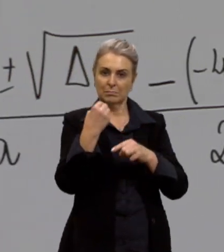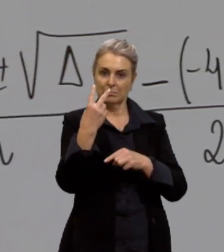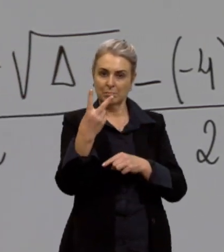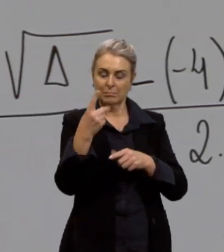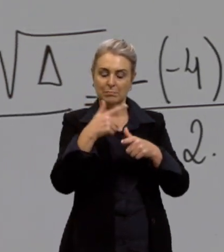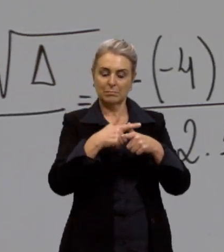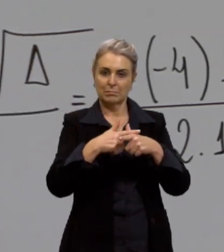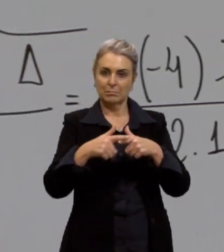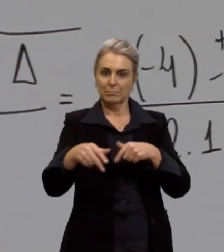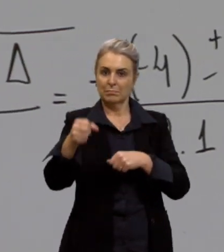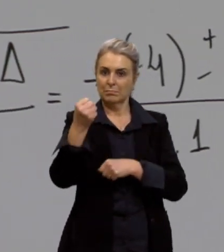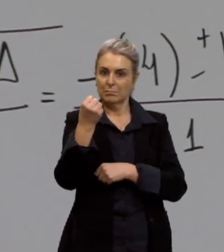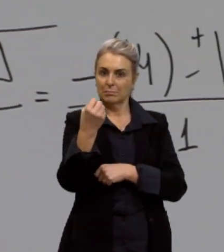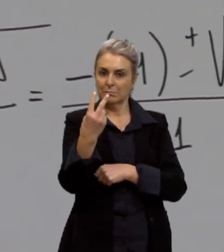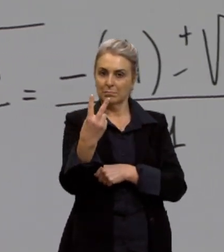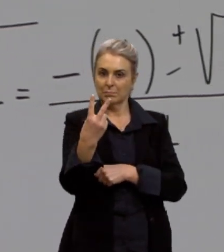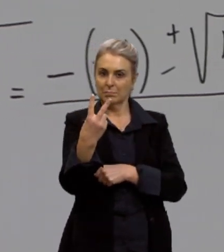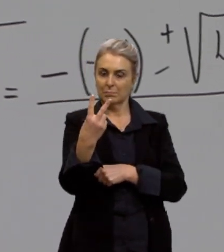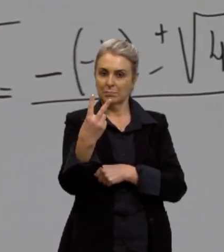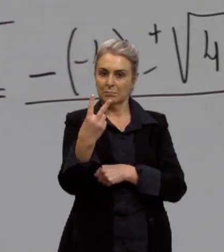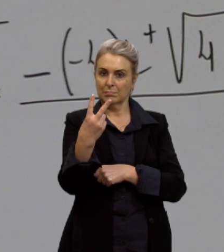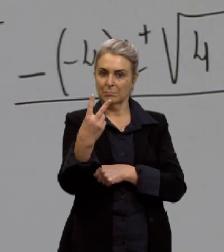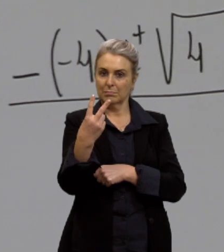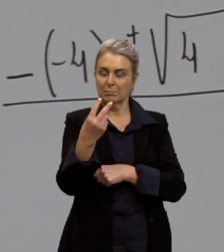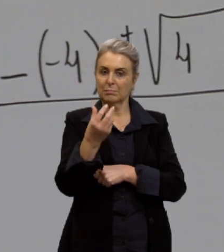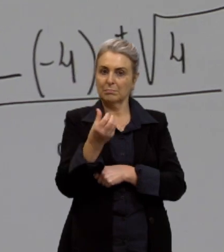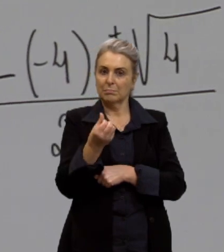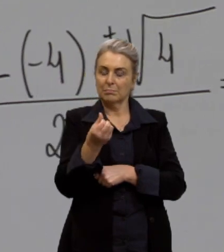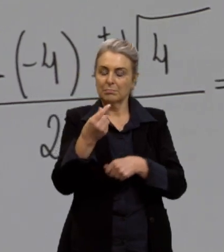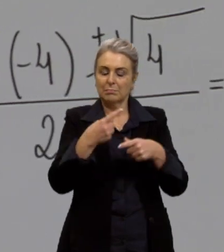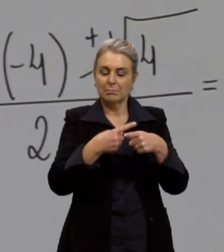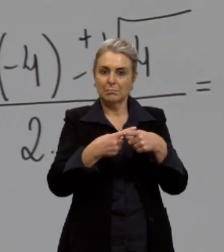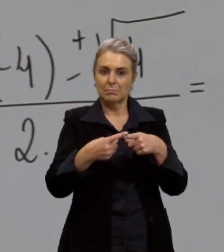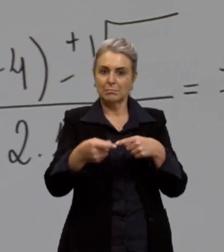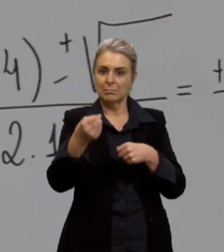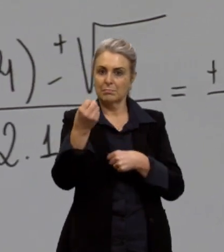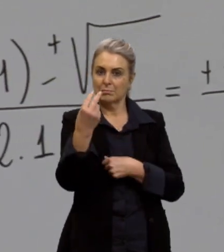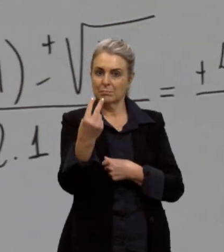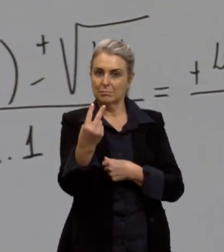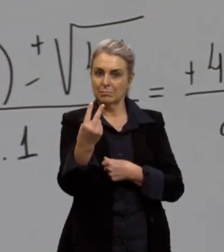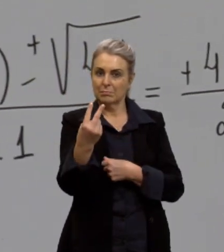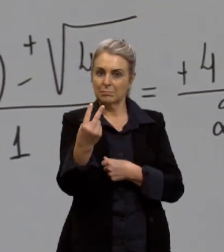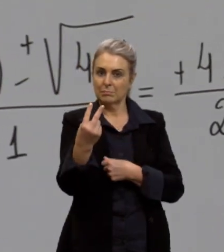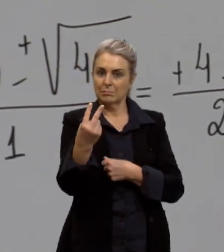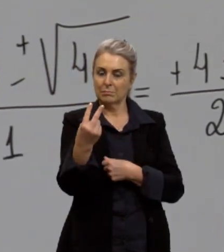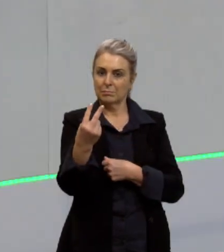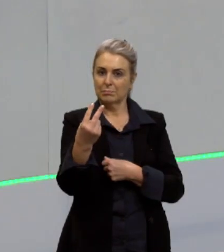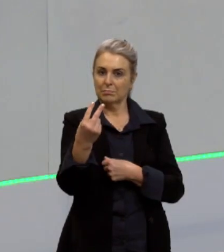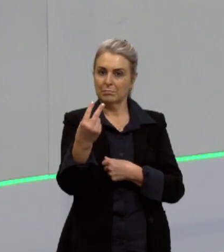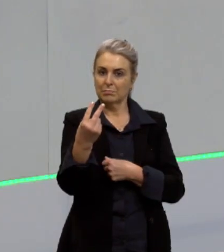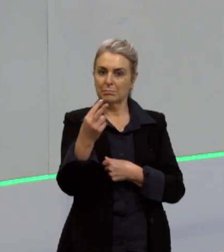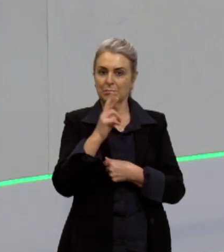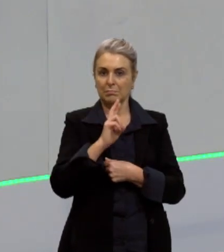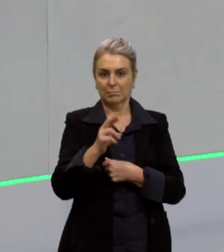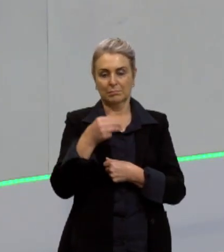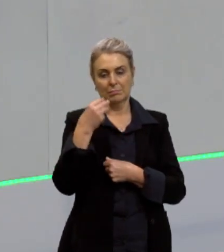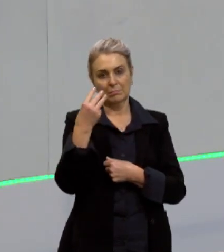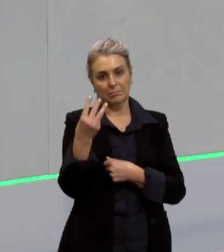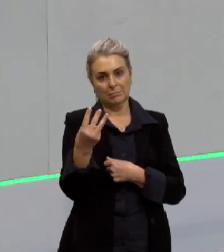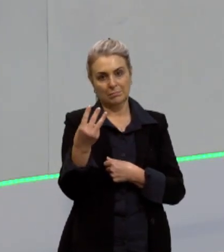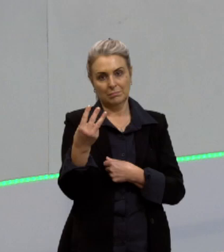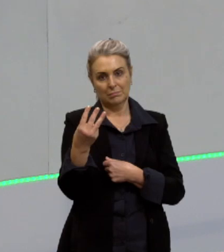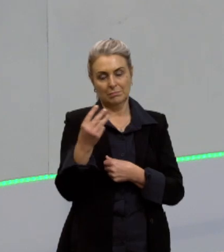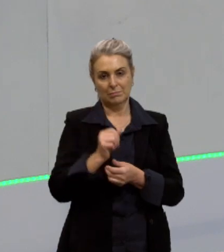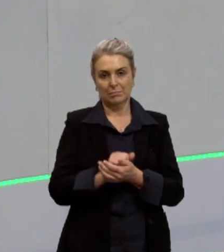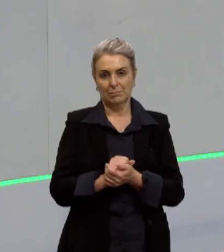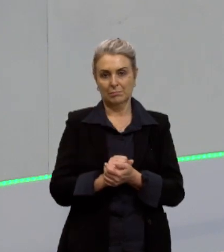dividido por 2, que é 6 dividido por 2, que é 3. E